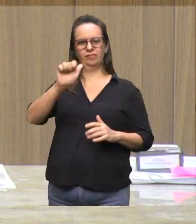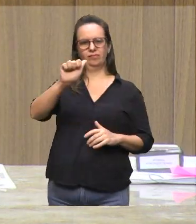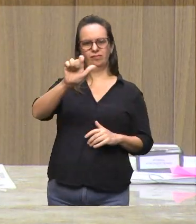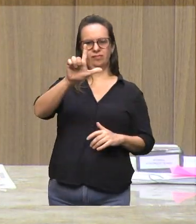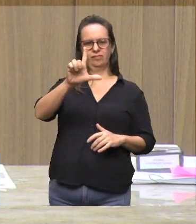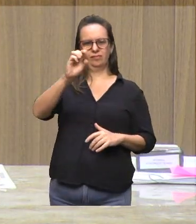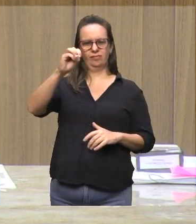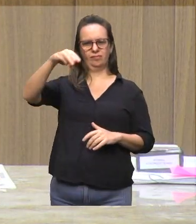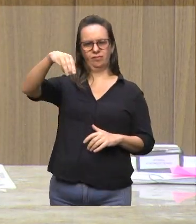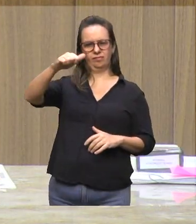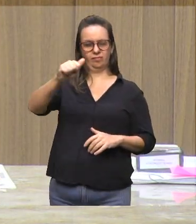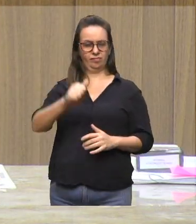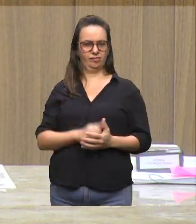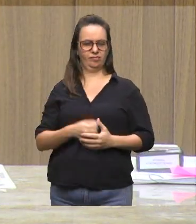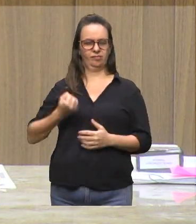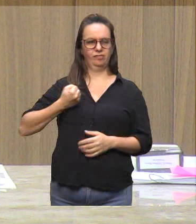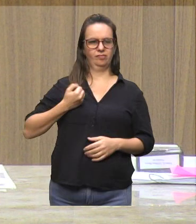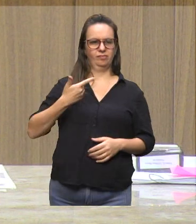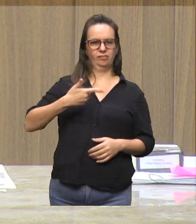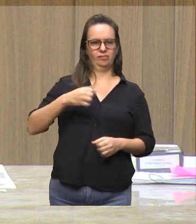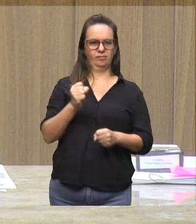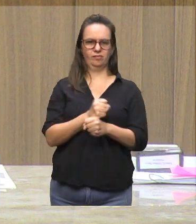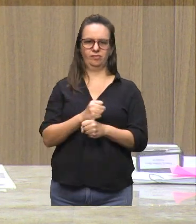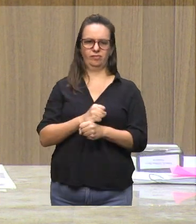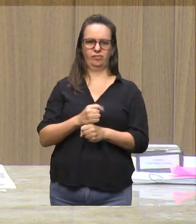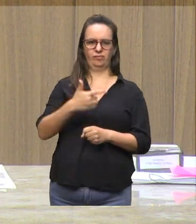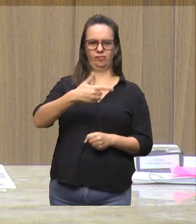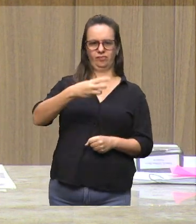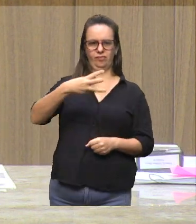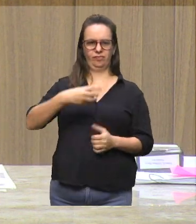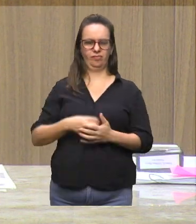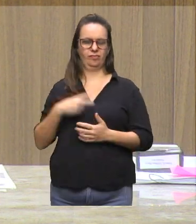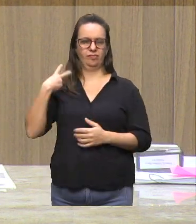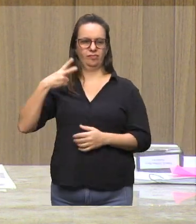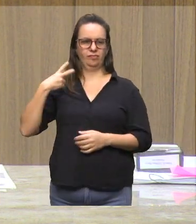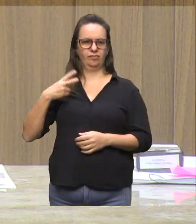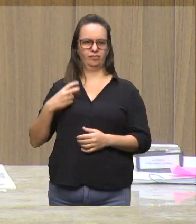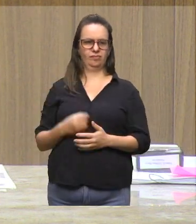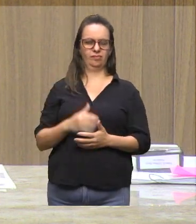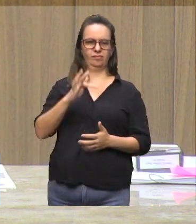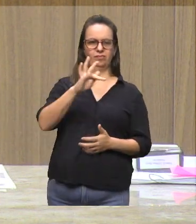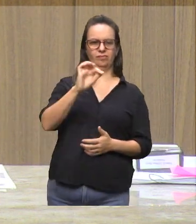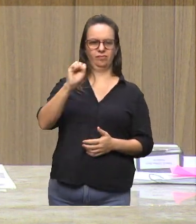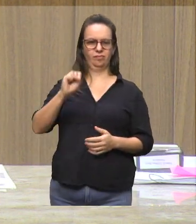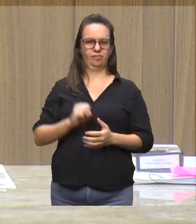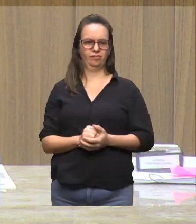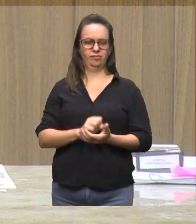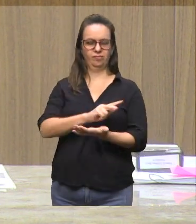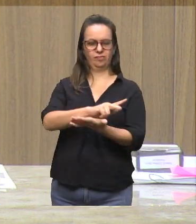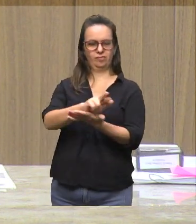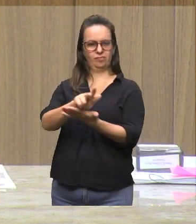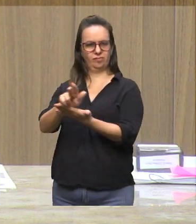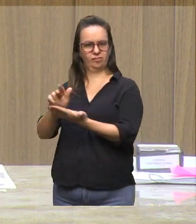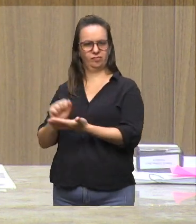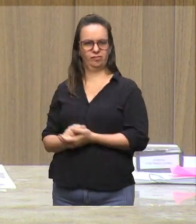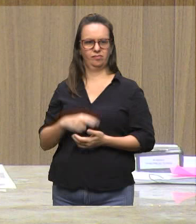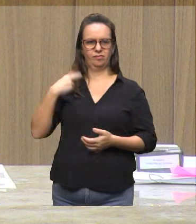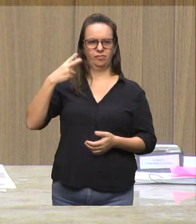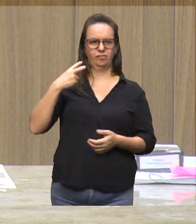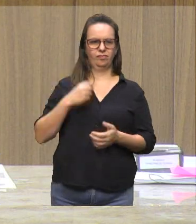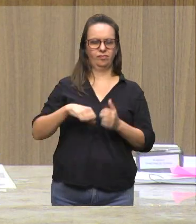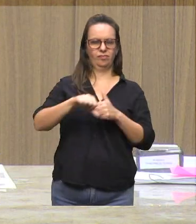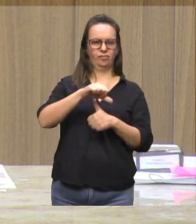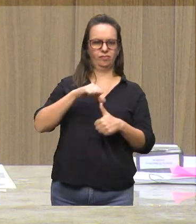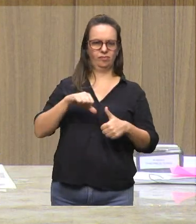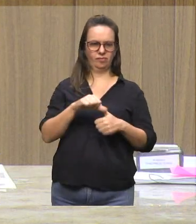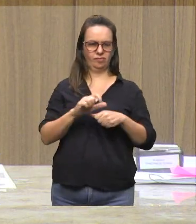2/2023, do vereador Fernando Sica e diversos vereadores, que altera a redação e renova o dispositivo do